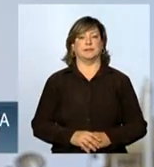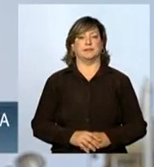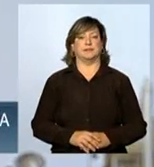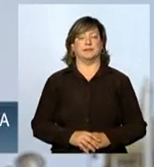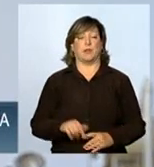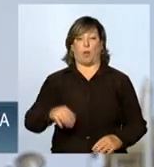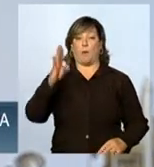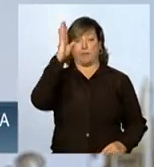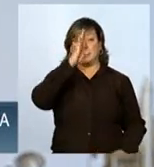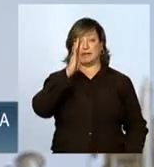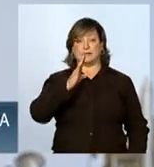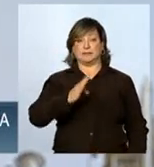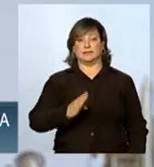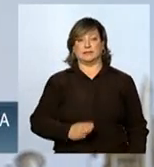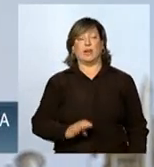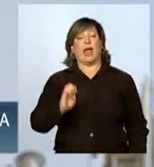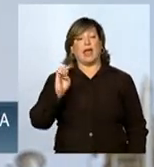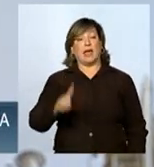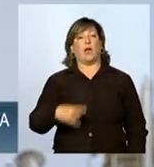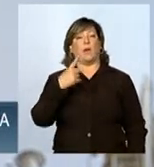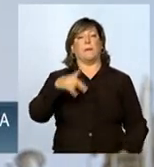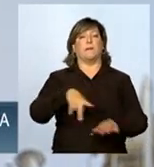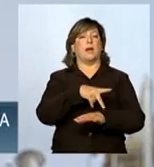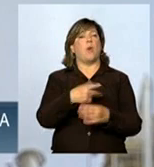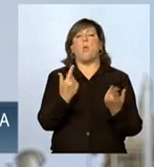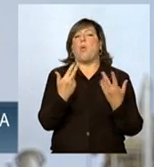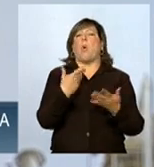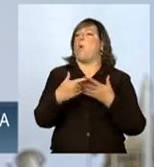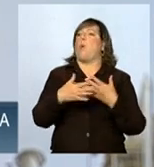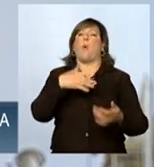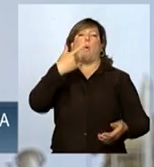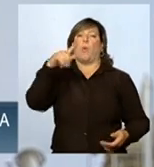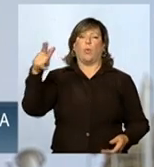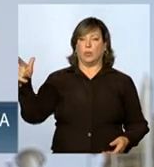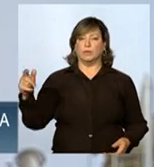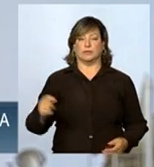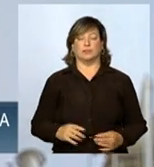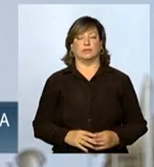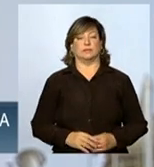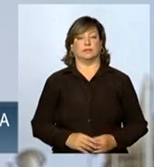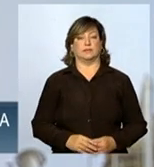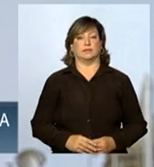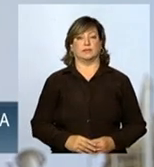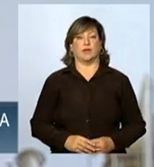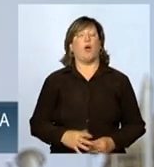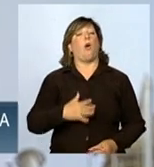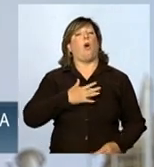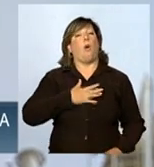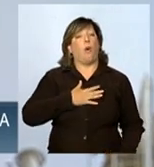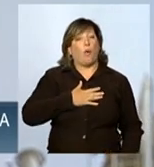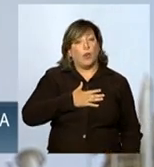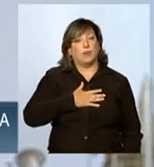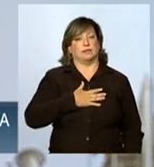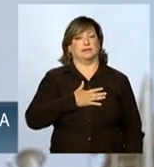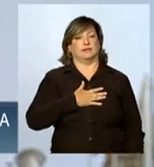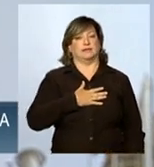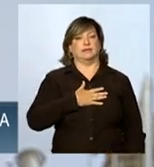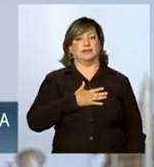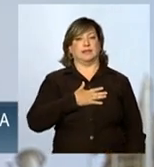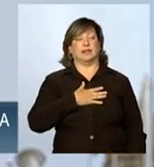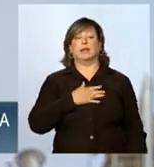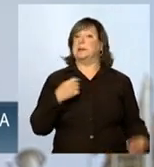o Brasil é um país como qualquer outro, que gosta e